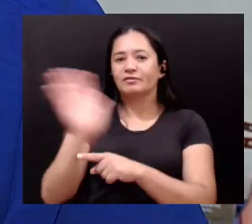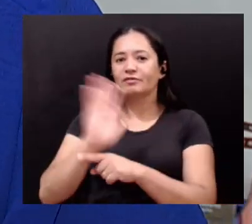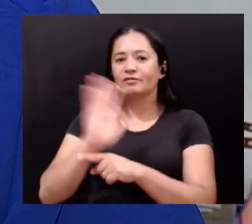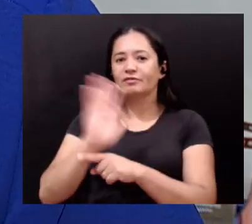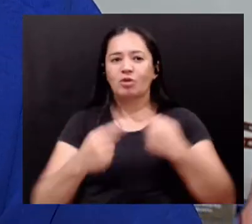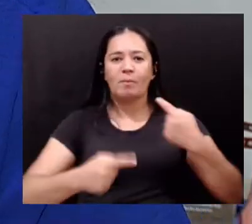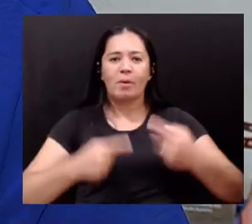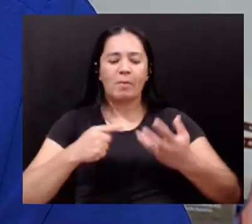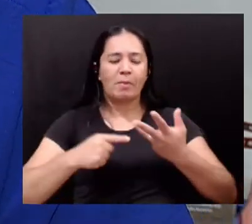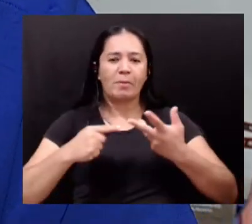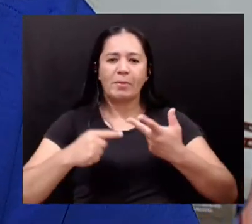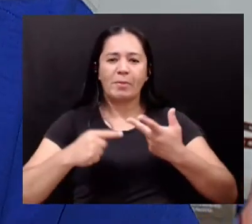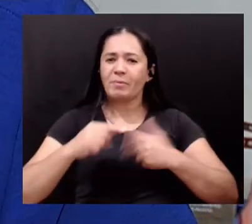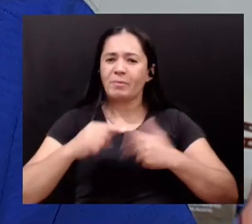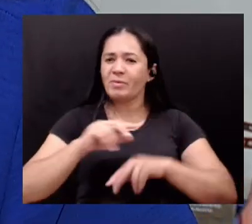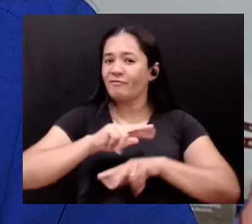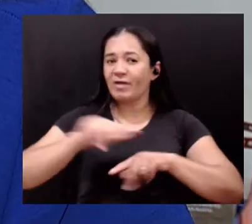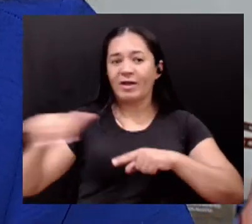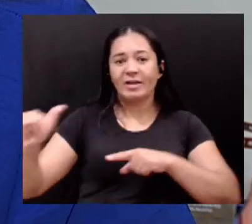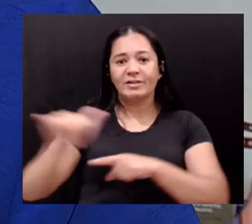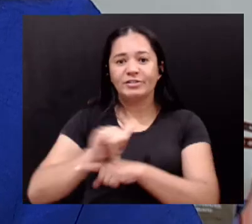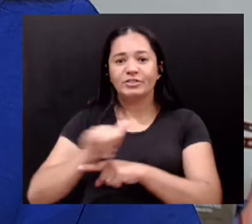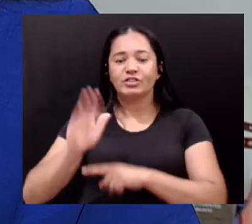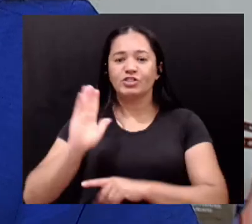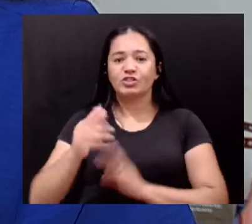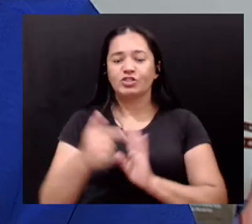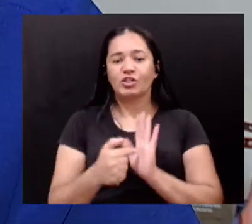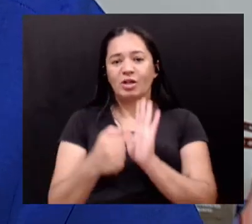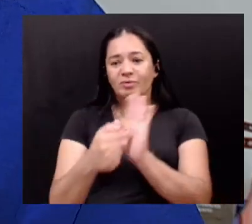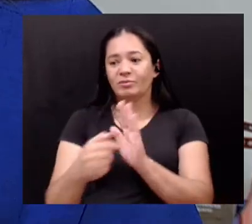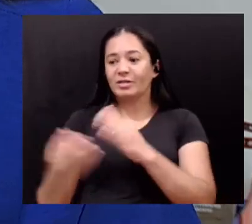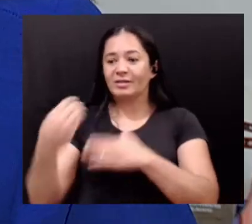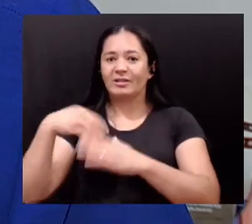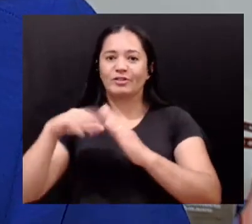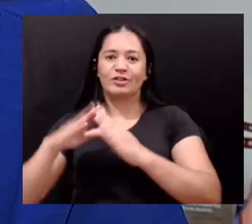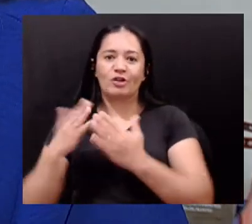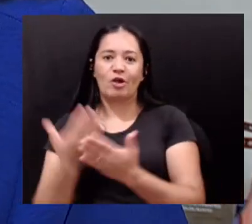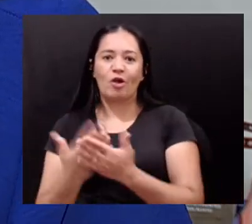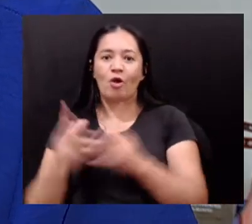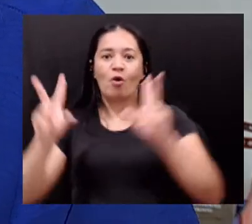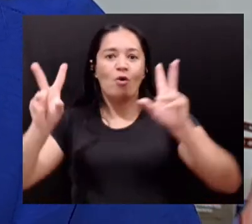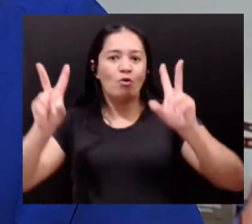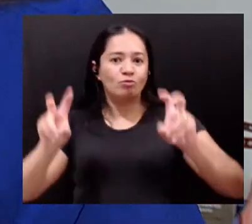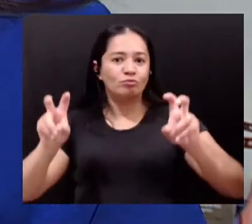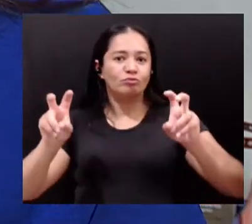ideias, e já trazem para a unidade escolar uma temática que vai virar um projeto de